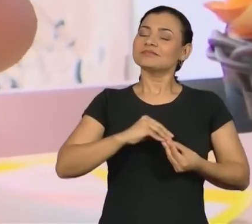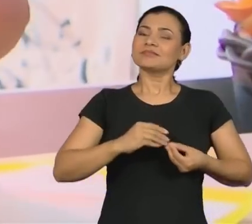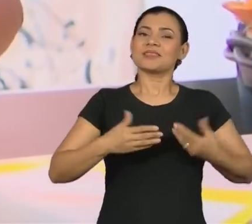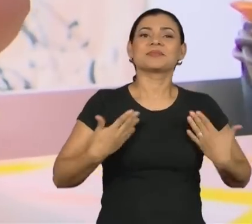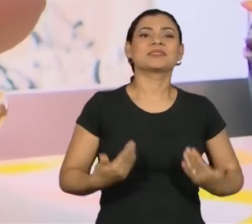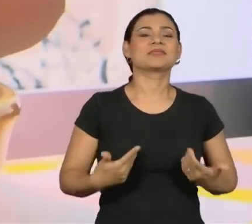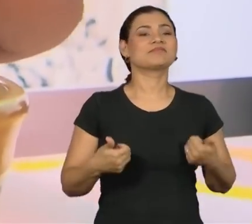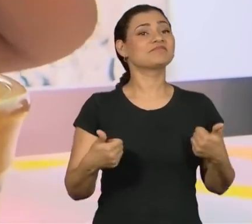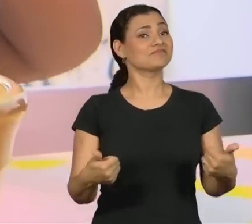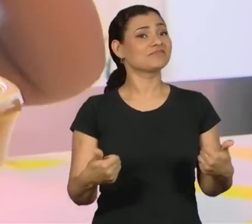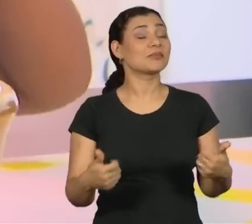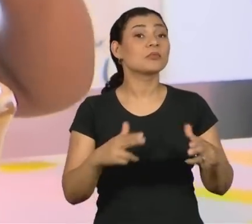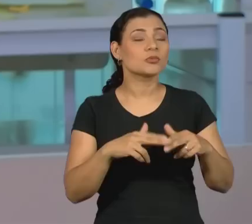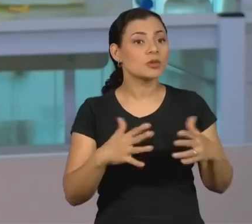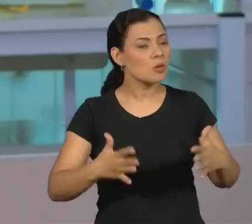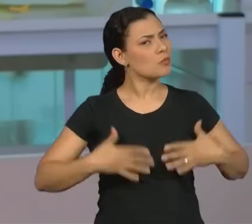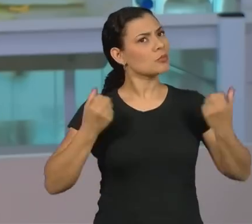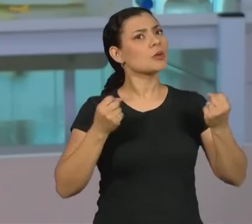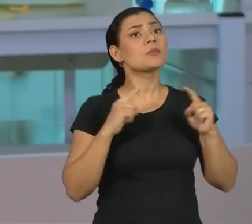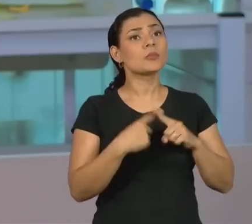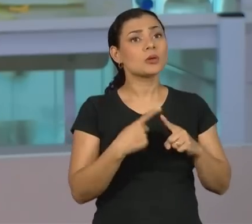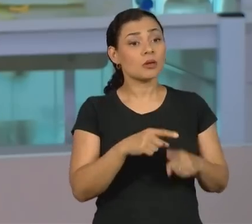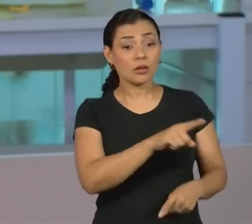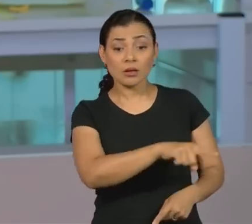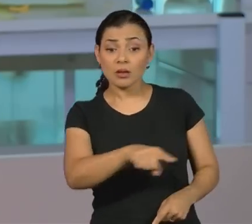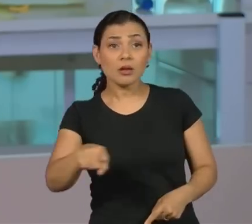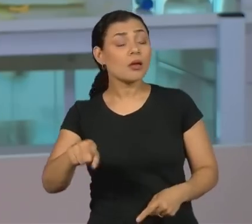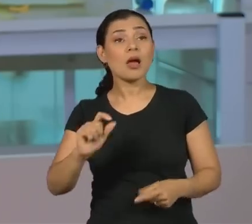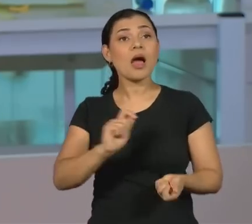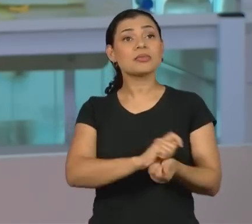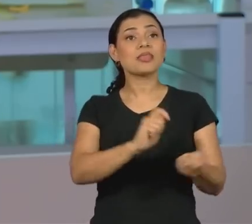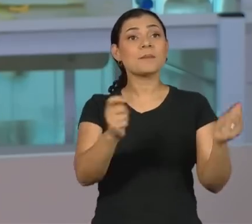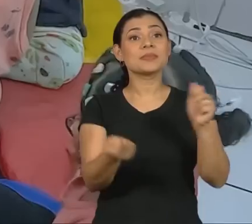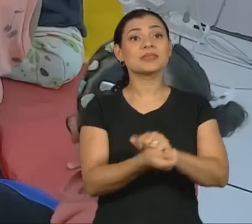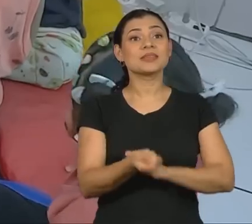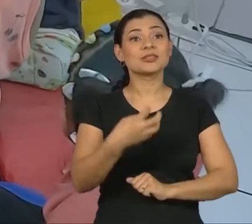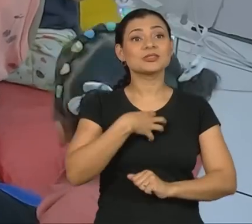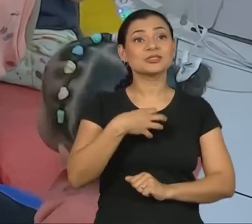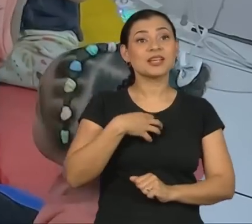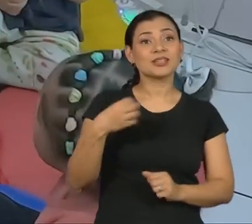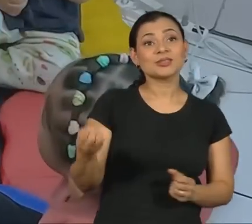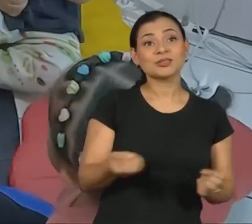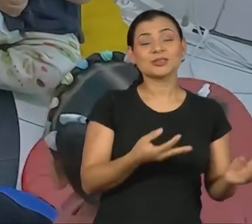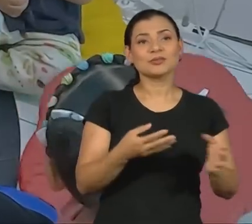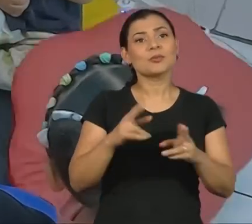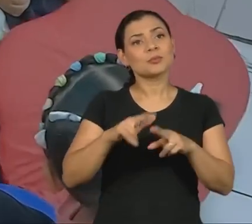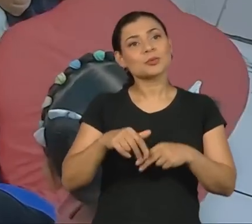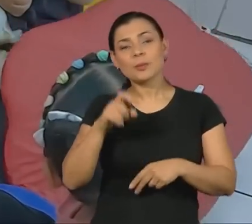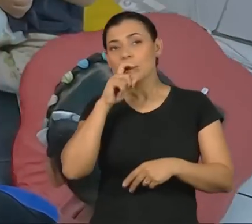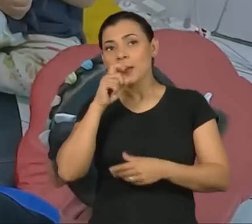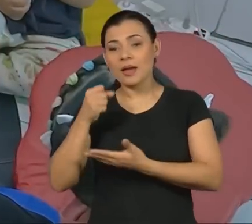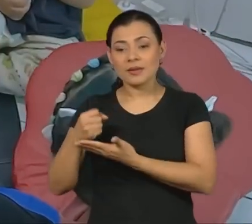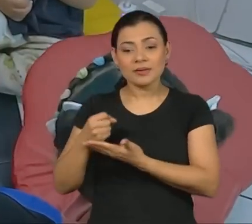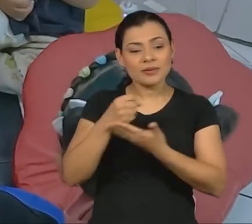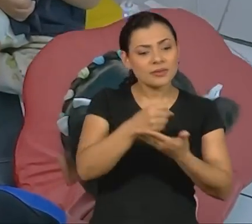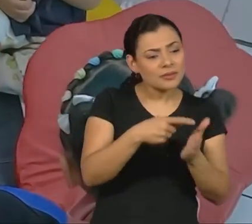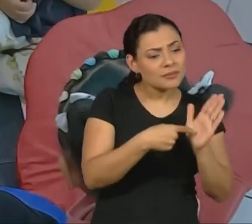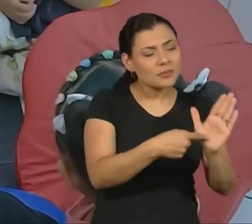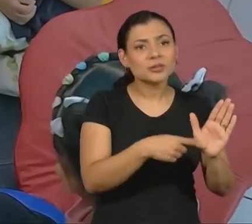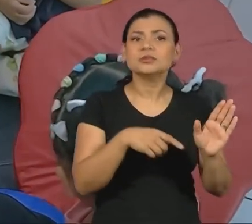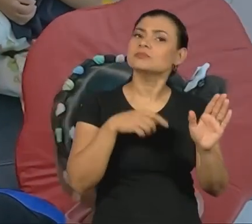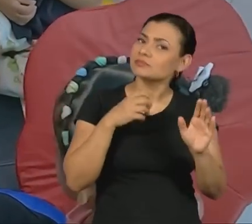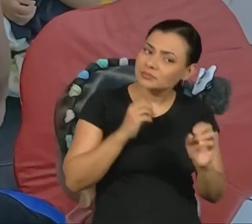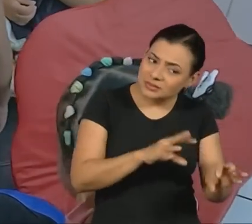mais surpresa. Eles estão se adaptando à nossa rotina. Os pais, eles vêm trazendo isso. Nossa,